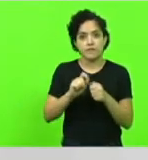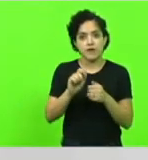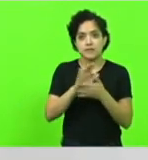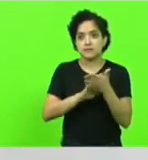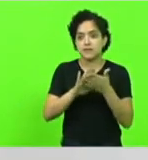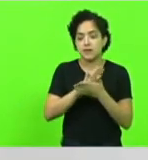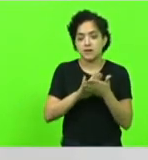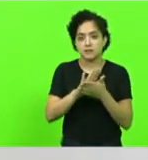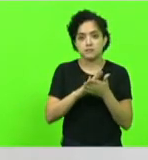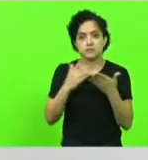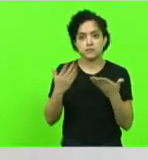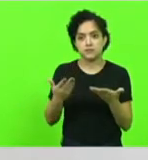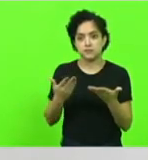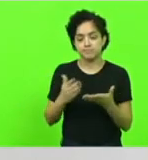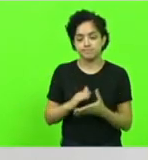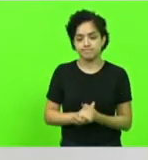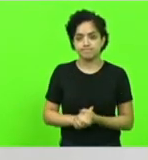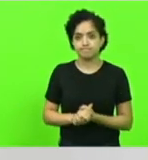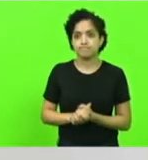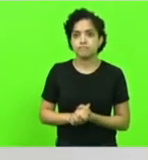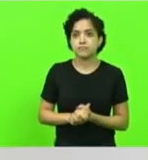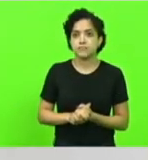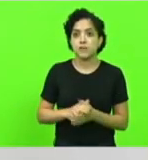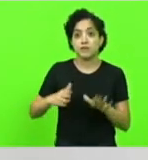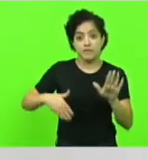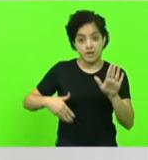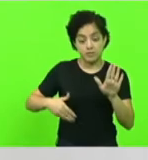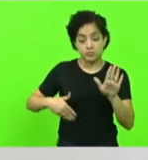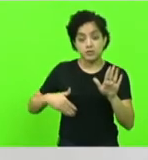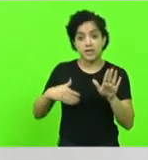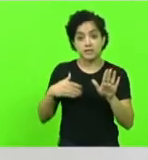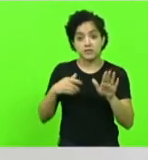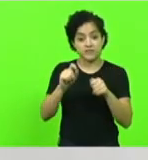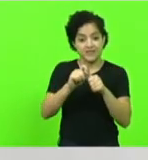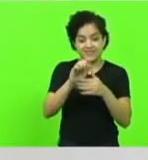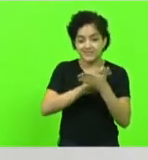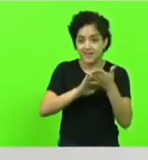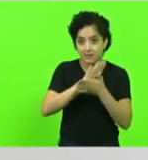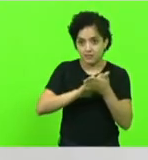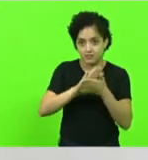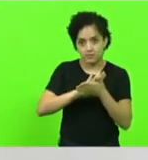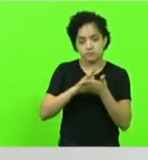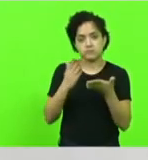muita vagabundagem. Vagabundagem no sentido de não fazer nada.